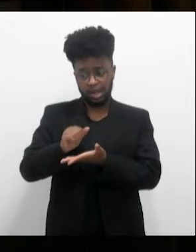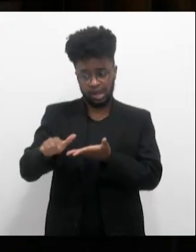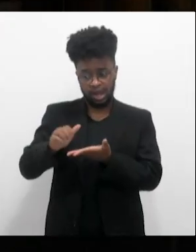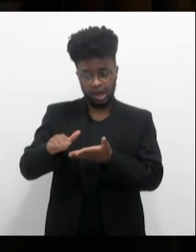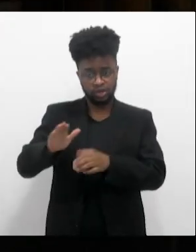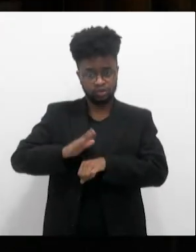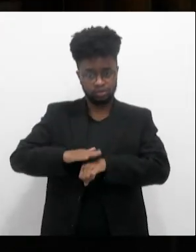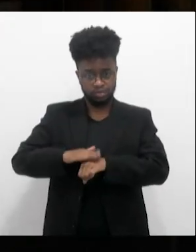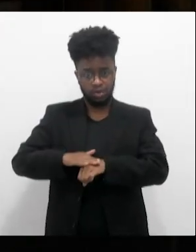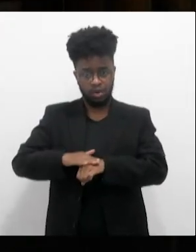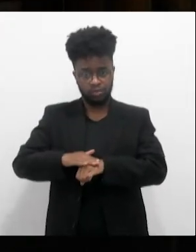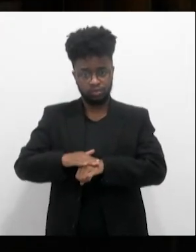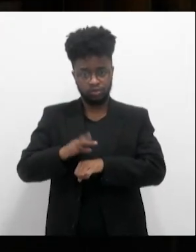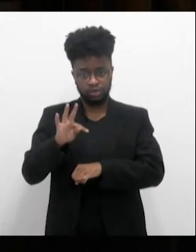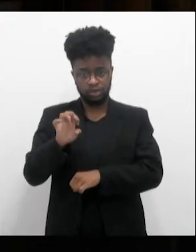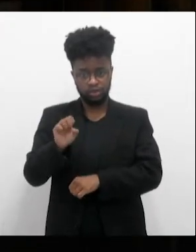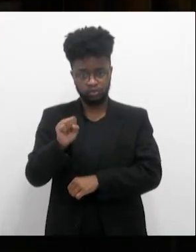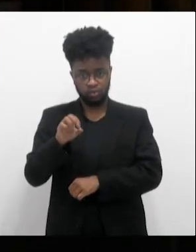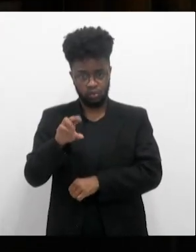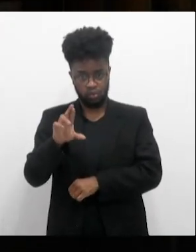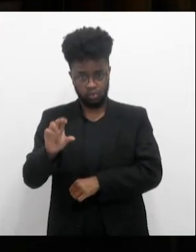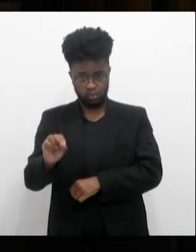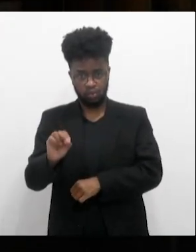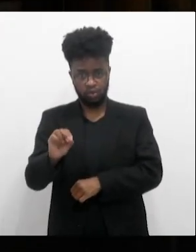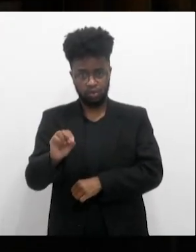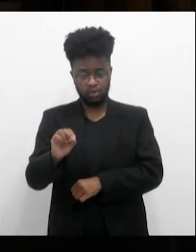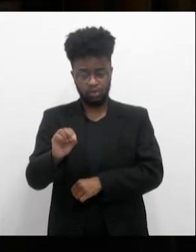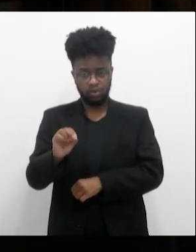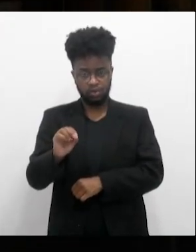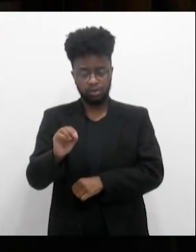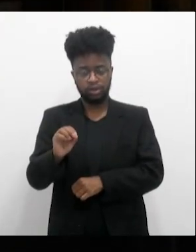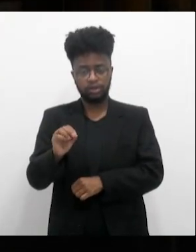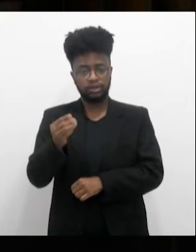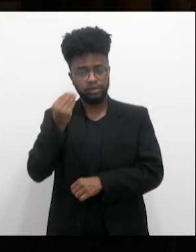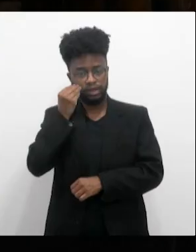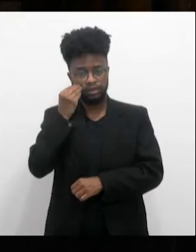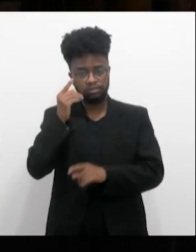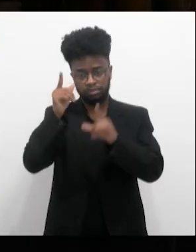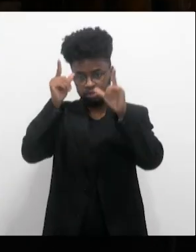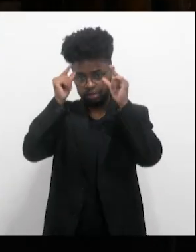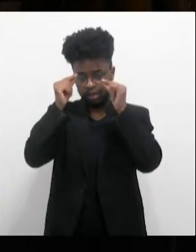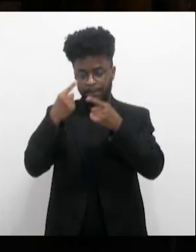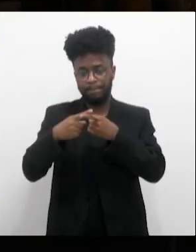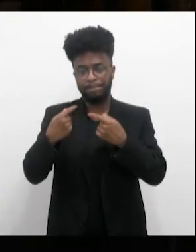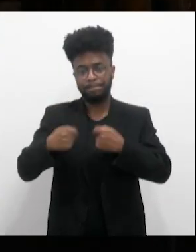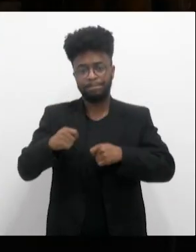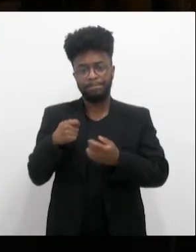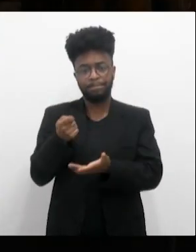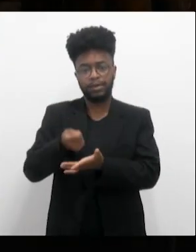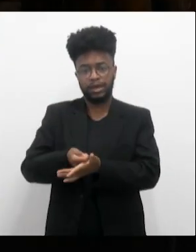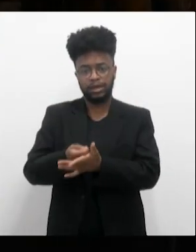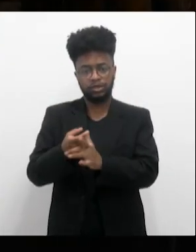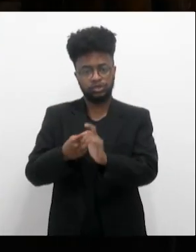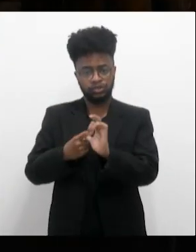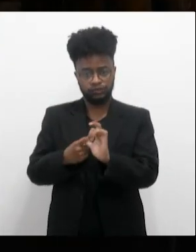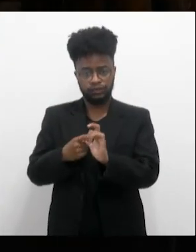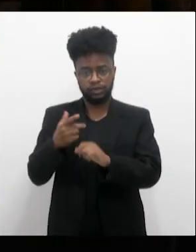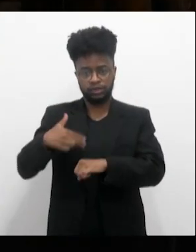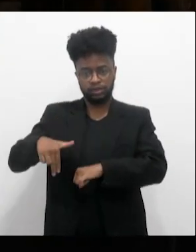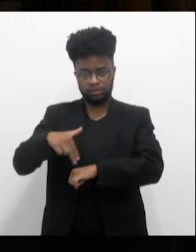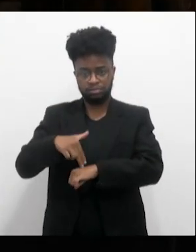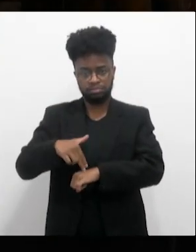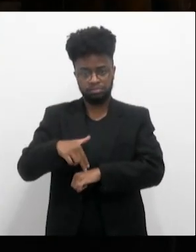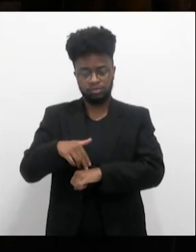do Tesouro, da fonte 100, que teria que pagar o serviço da dívida com a União